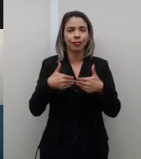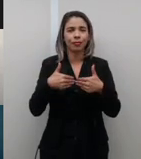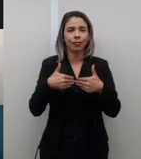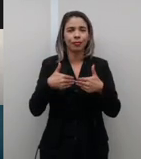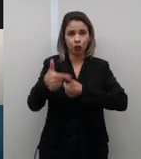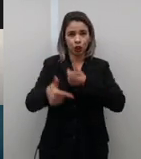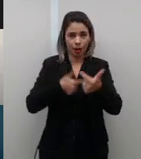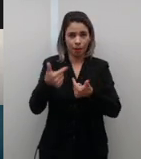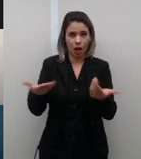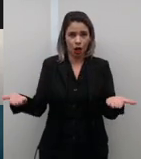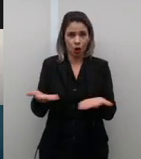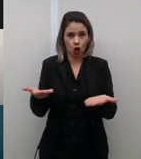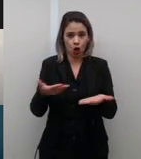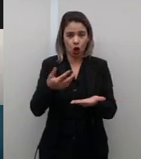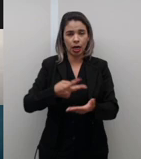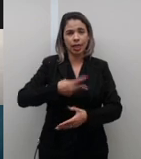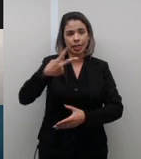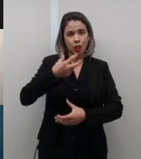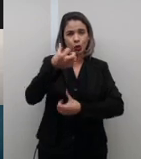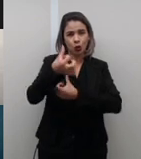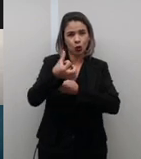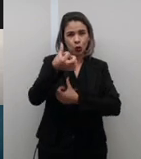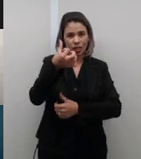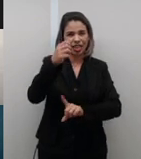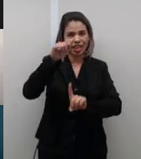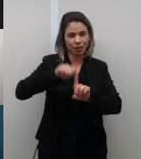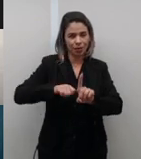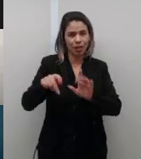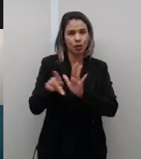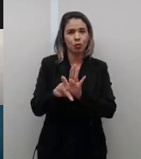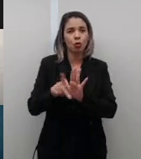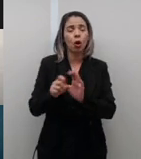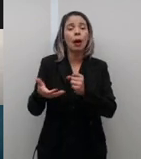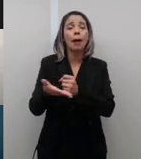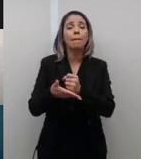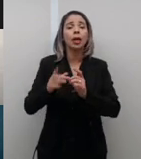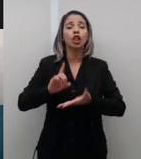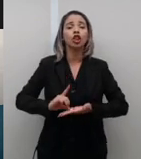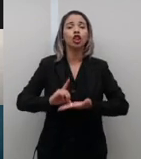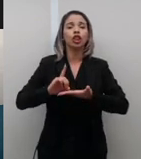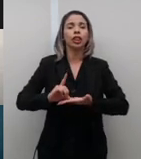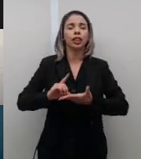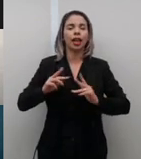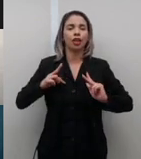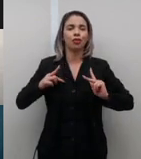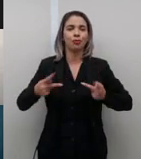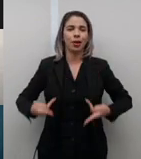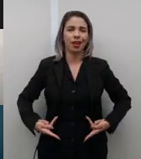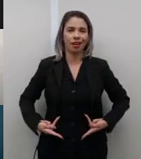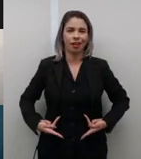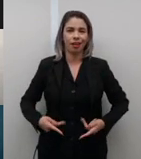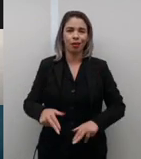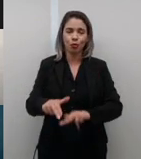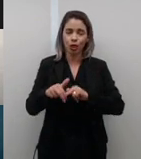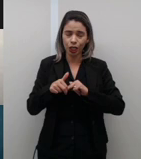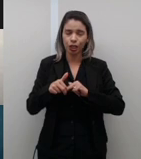de 2023, sob a égide do princípio da dignidade humana. Então, por isso que eu fiz esse registro e